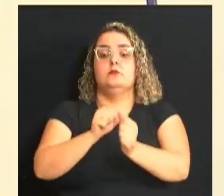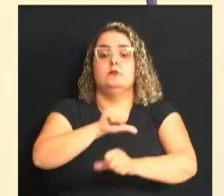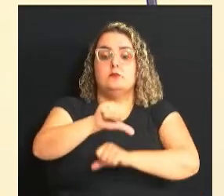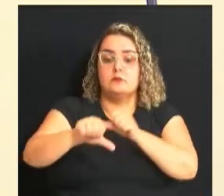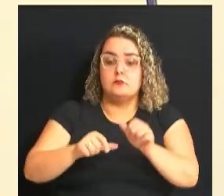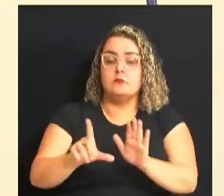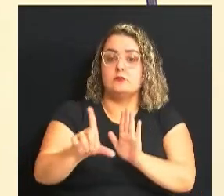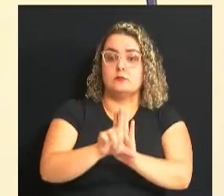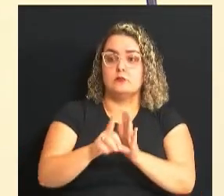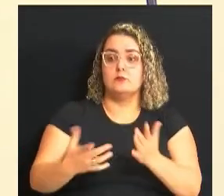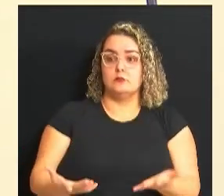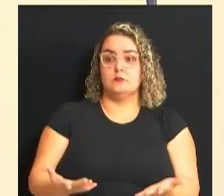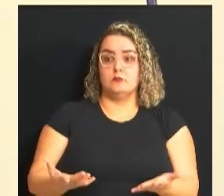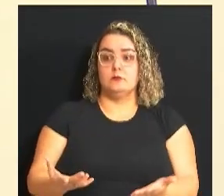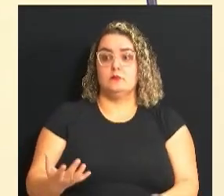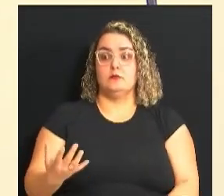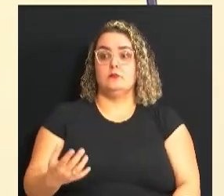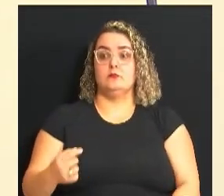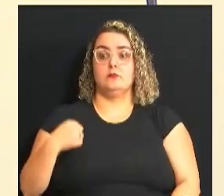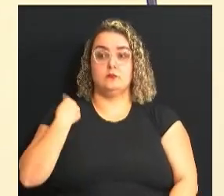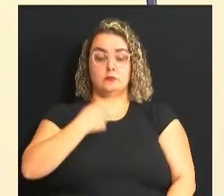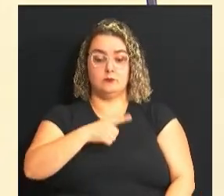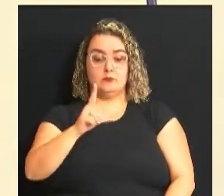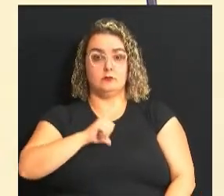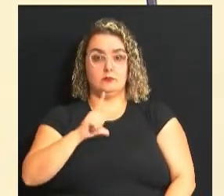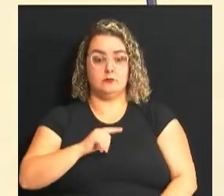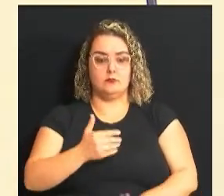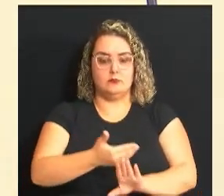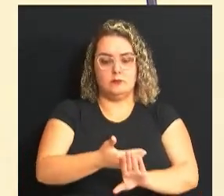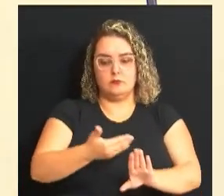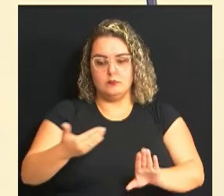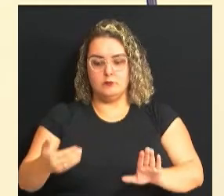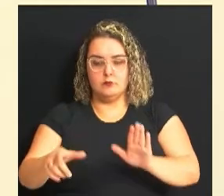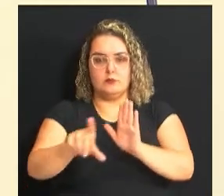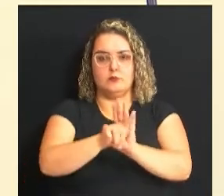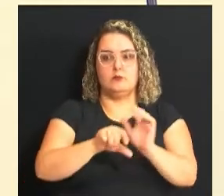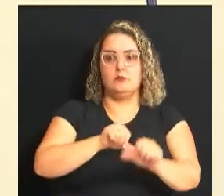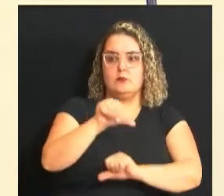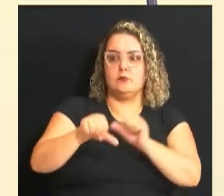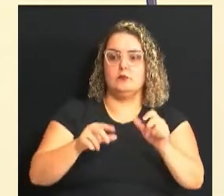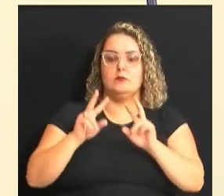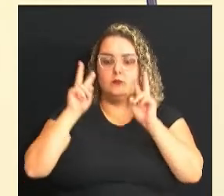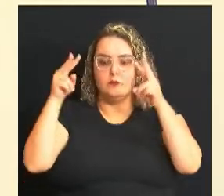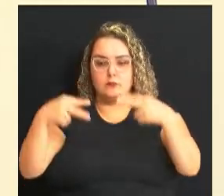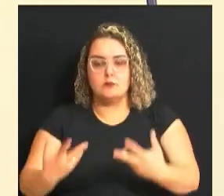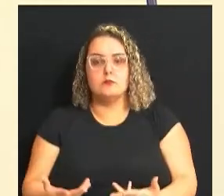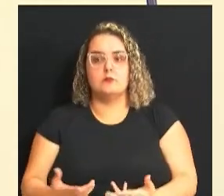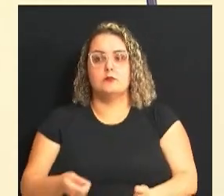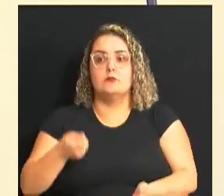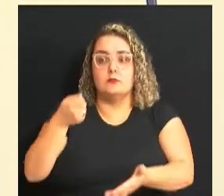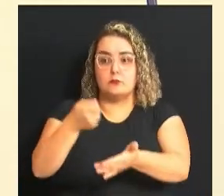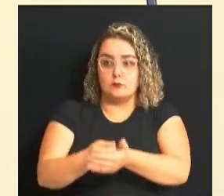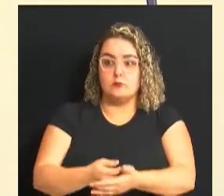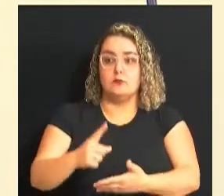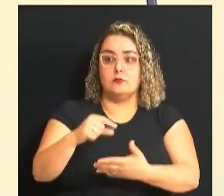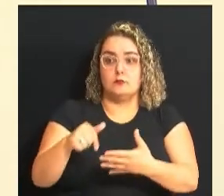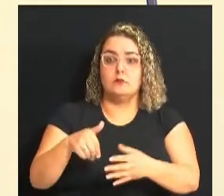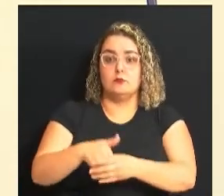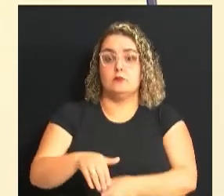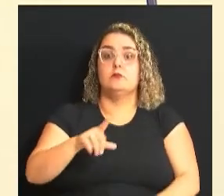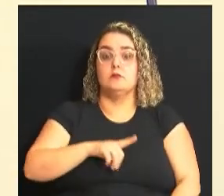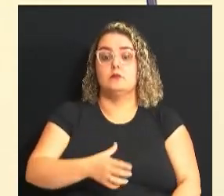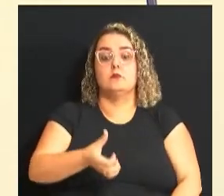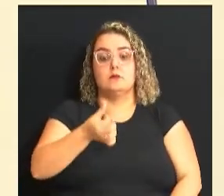lei. Só que tivemos que, apartado da lei, alterar apenas esse aspecto para que garantir que a próxima eleição tenha 6 conselhos.